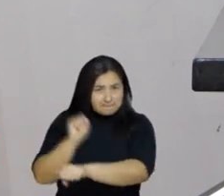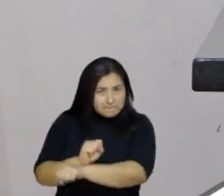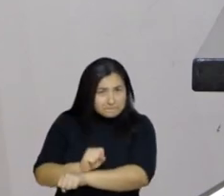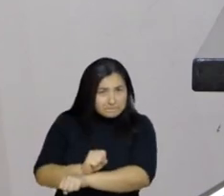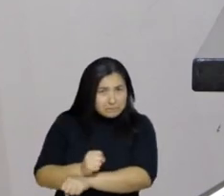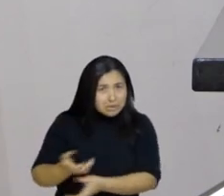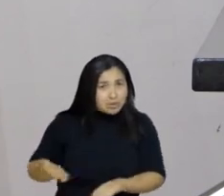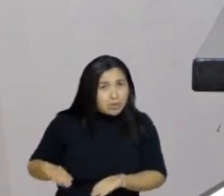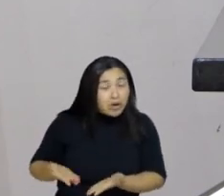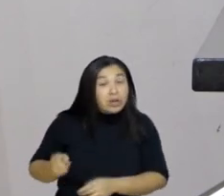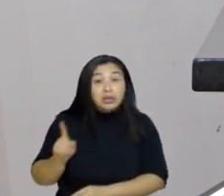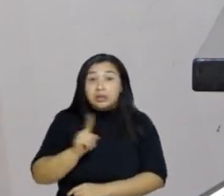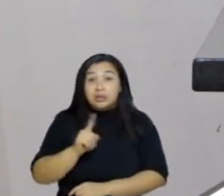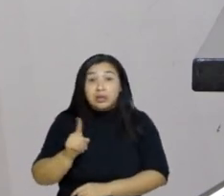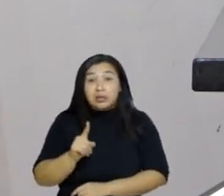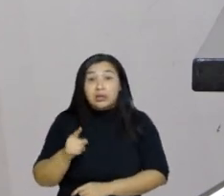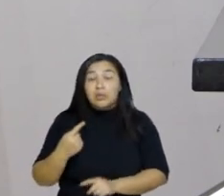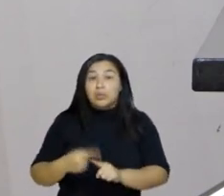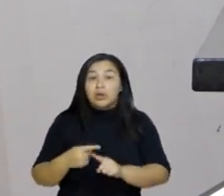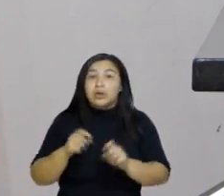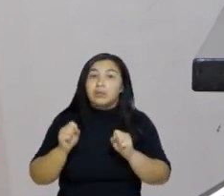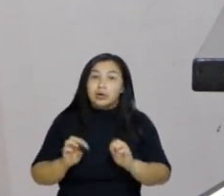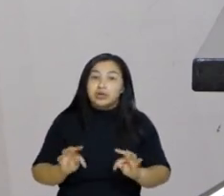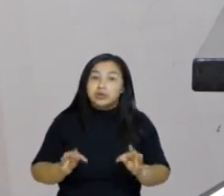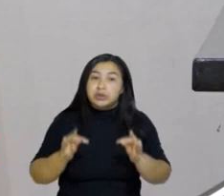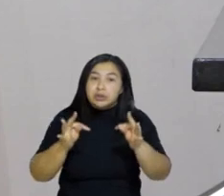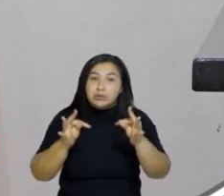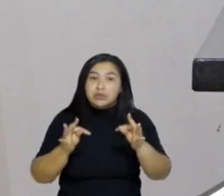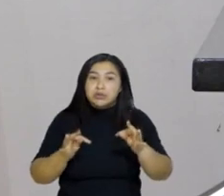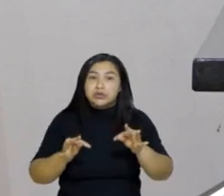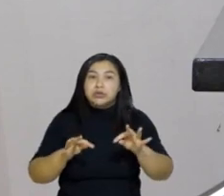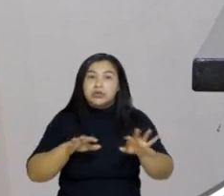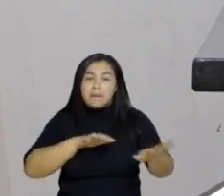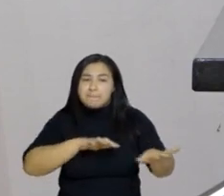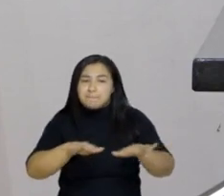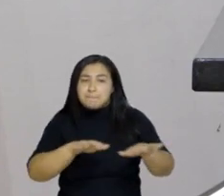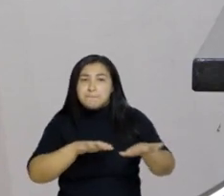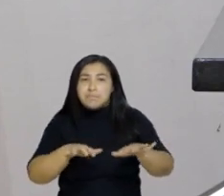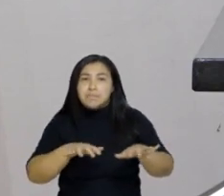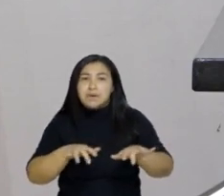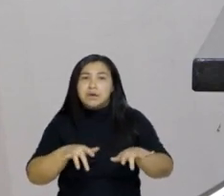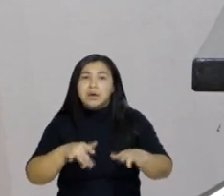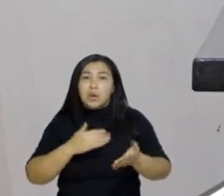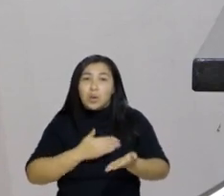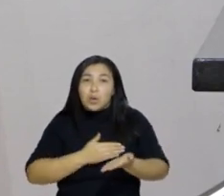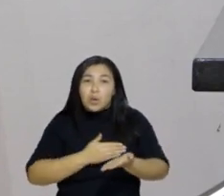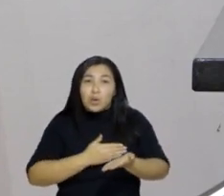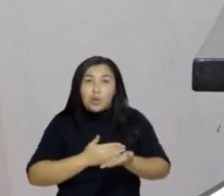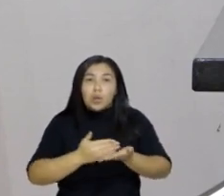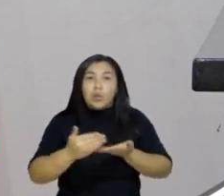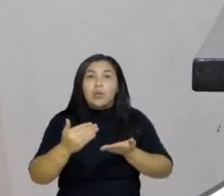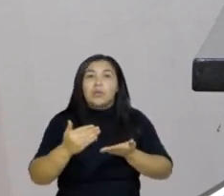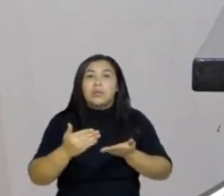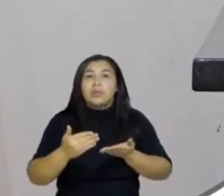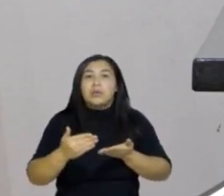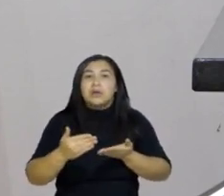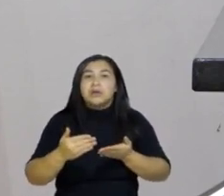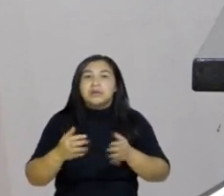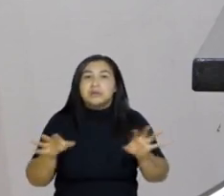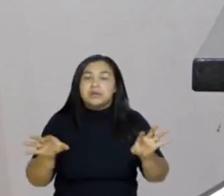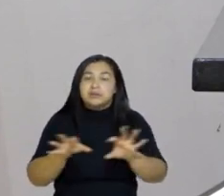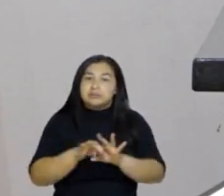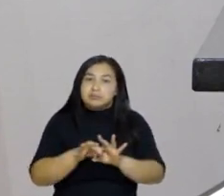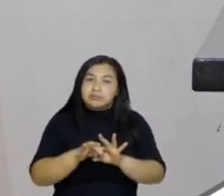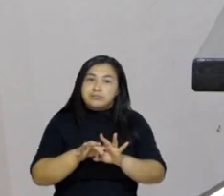esse pessoal mobilizado, essa tecnologia transferida, ele se torne perene, né? Que essa grife Itajaí Santa